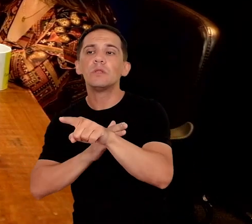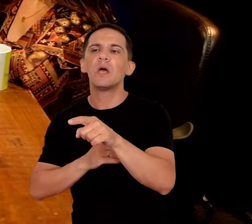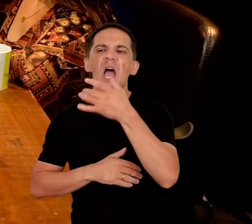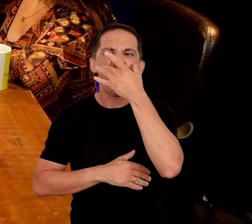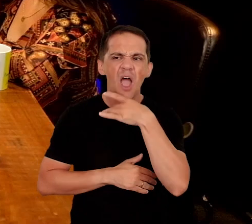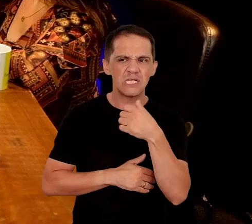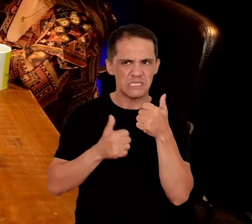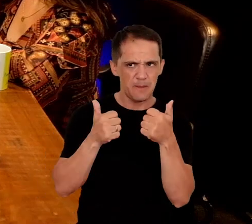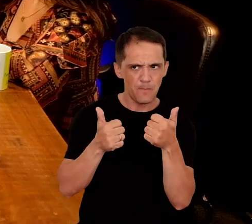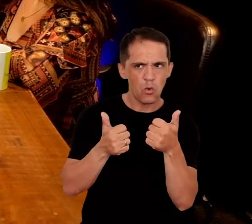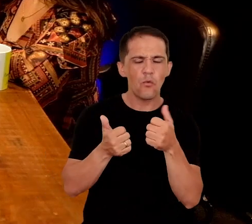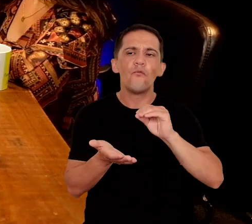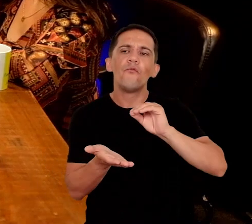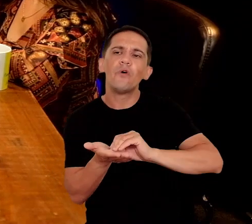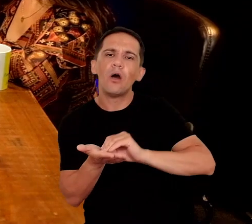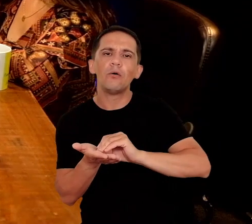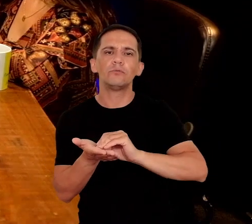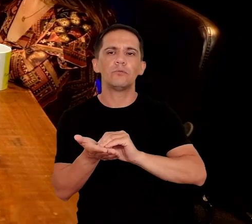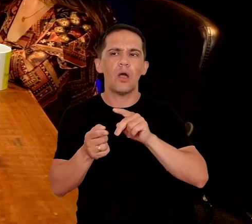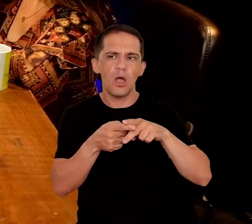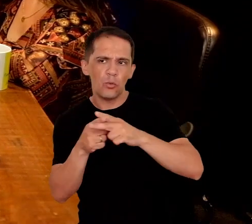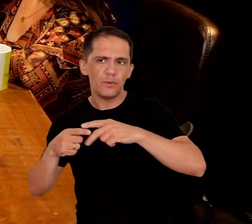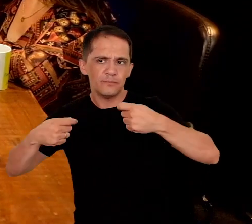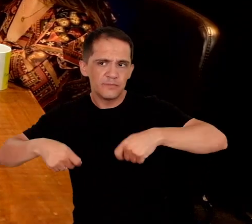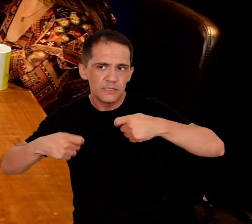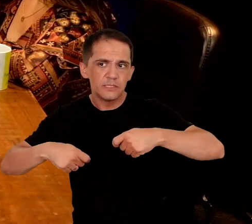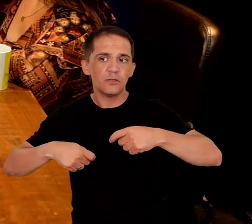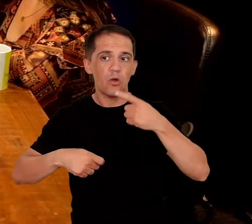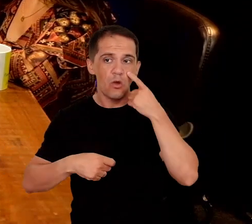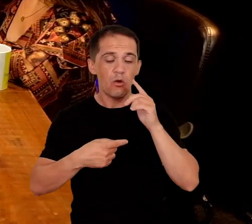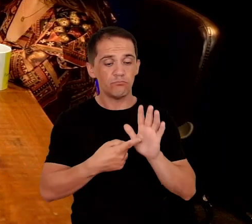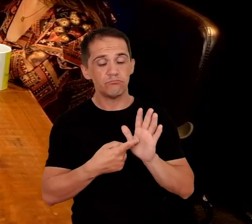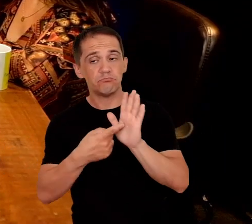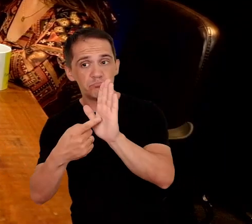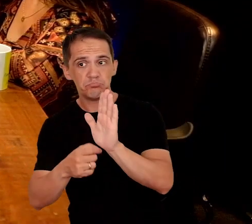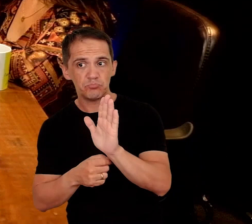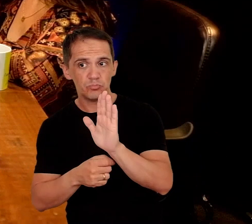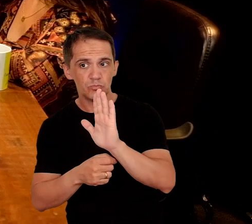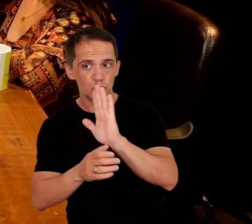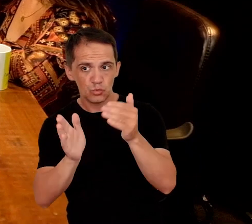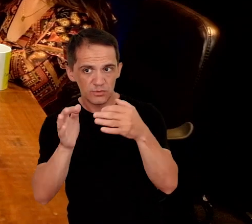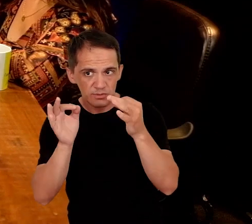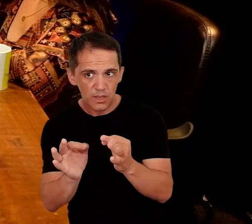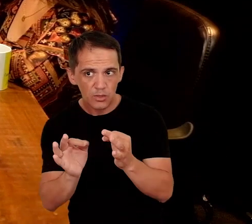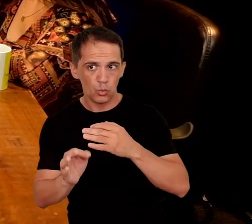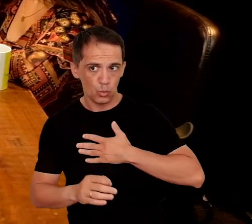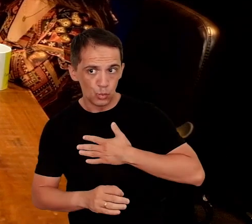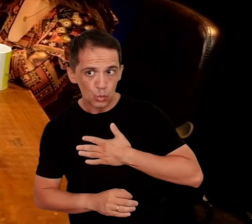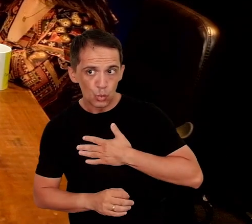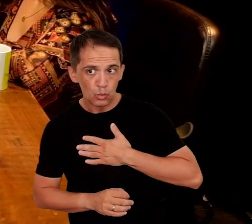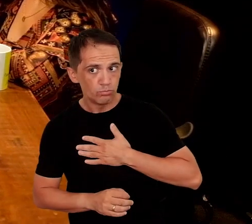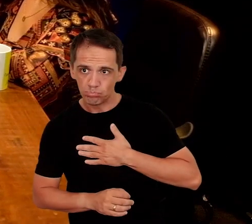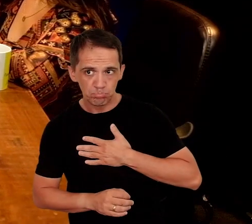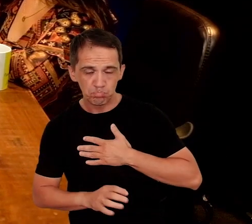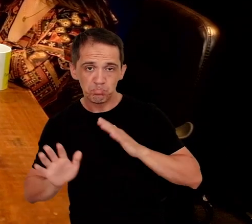procura sempre perguntar para eles, o que tu acha desse vídeo? Às vezes são vídeos que a gente fala, olha aqui, a gente não poderia estar te mostrando, né? Mas tá tudo